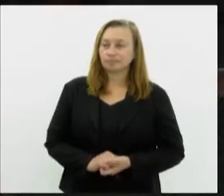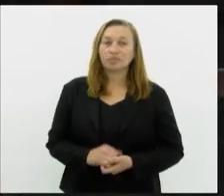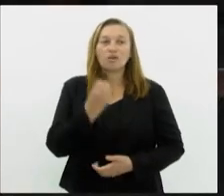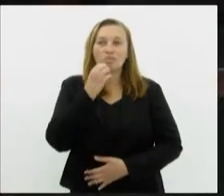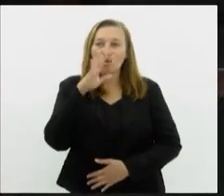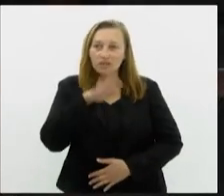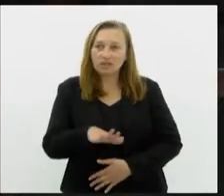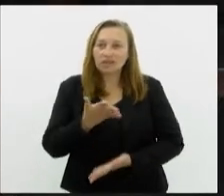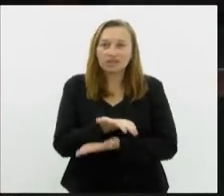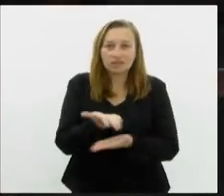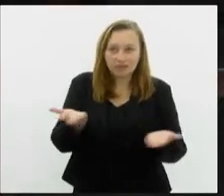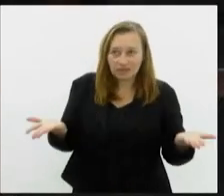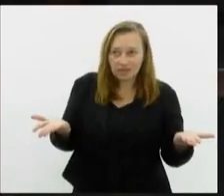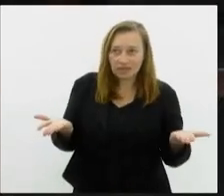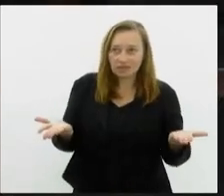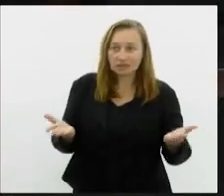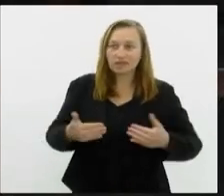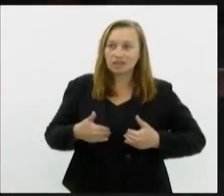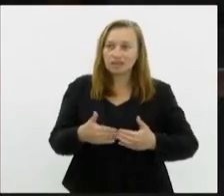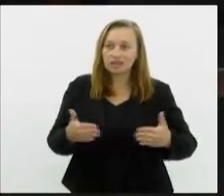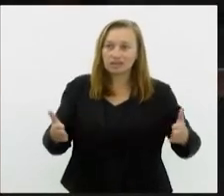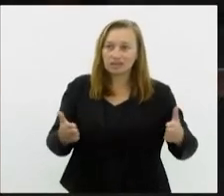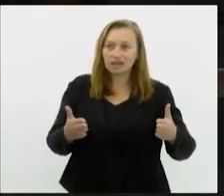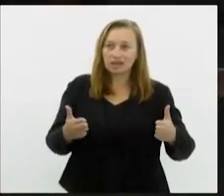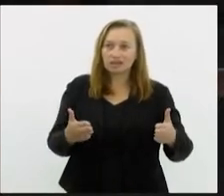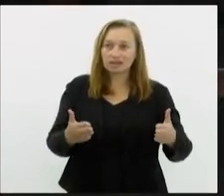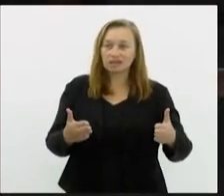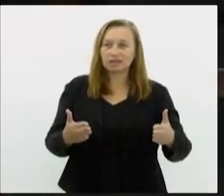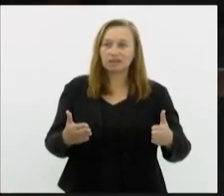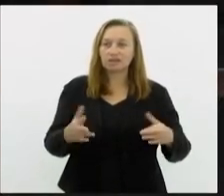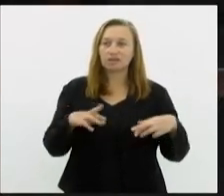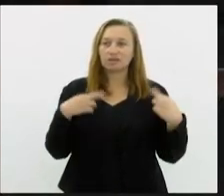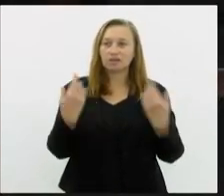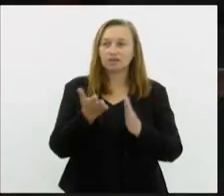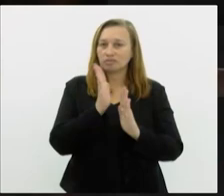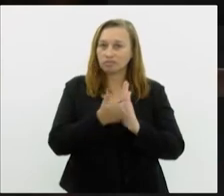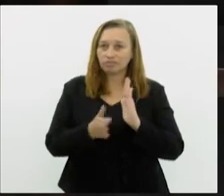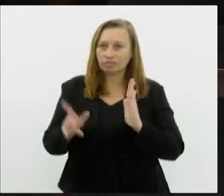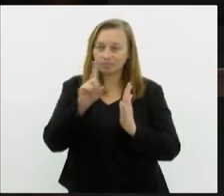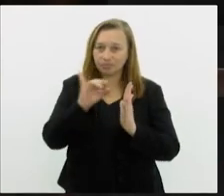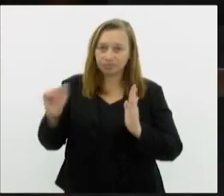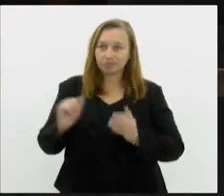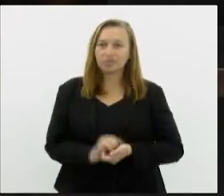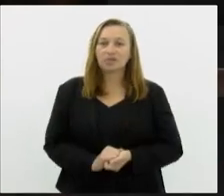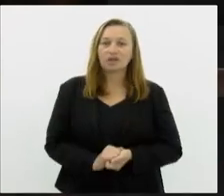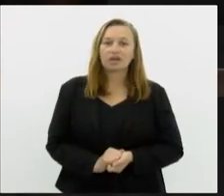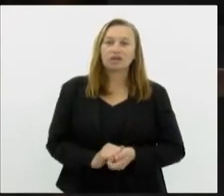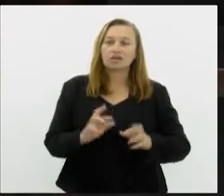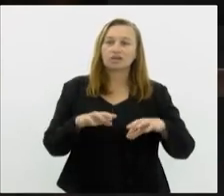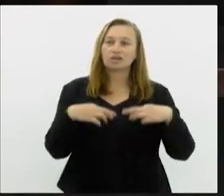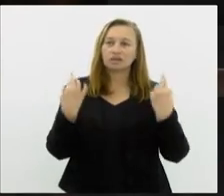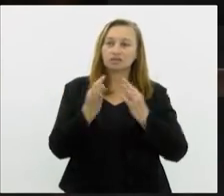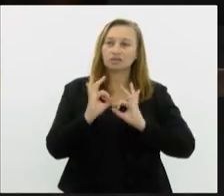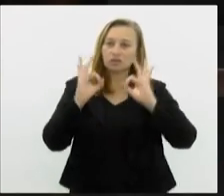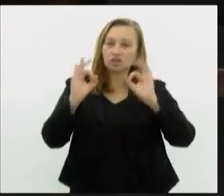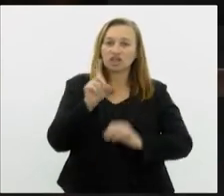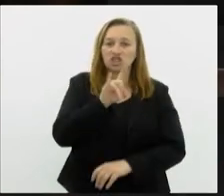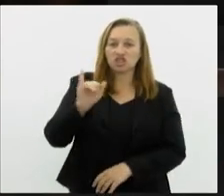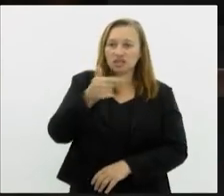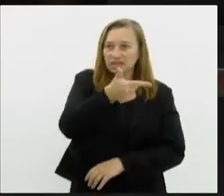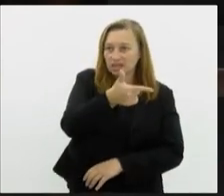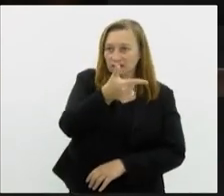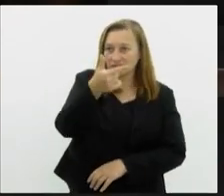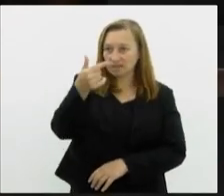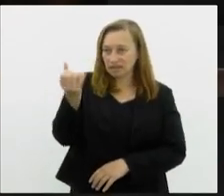Boa tarde a todos e todas. Está reaberta a sessão. Passa-se a ordem do dia. Sessão ordinária do dia 16